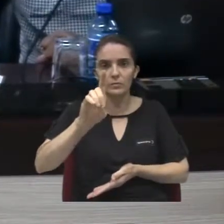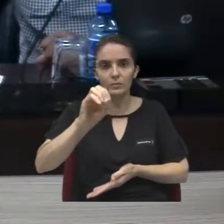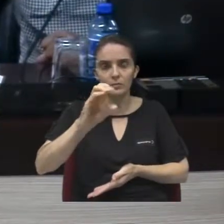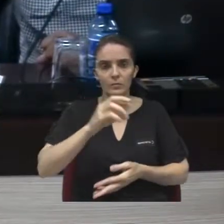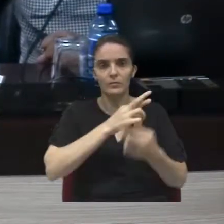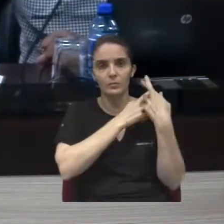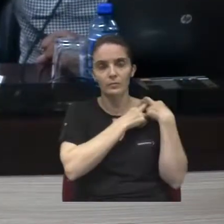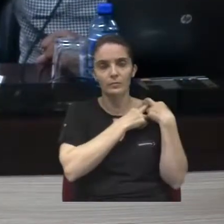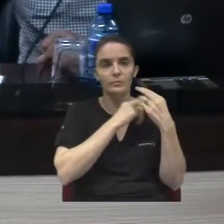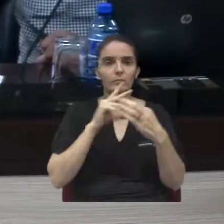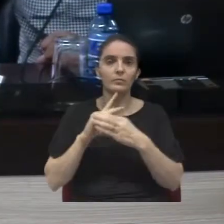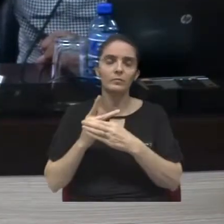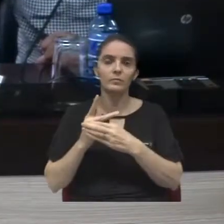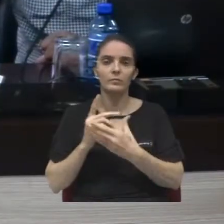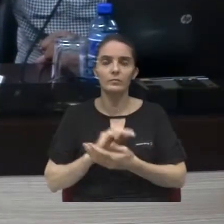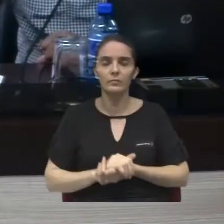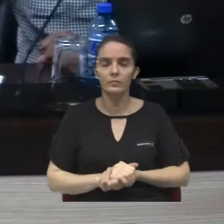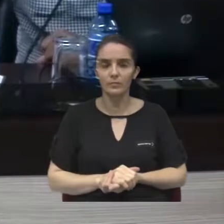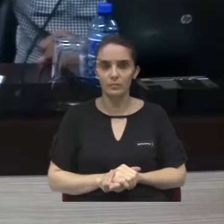vereador Helder do Táxi.